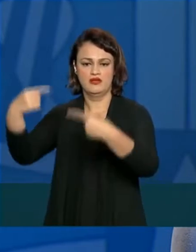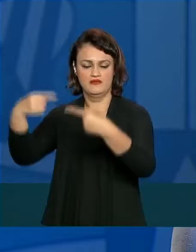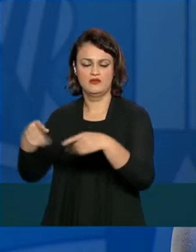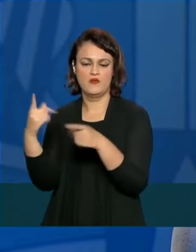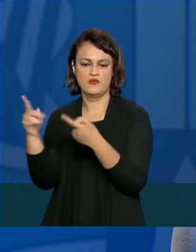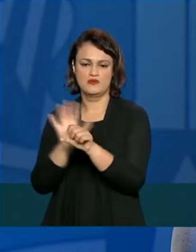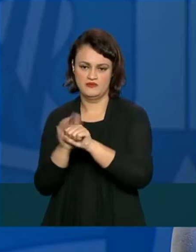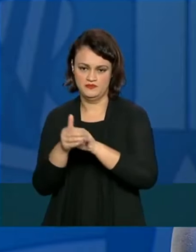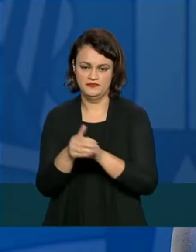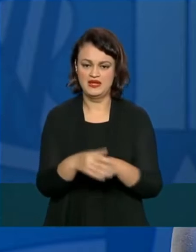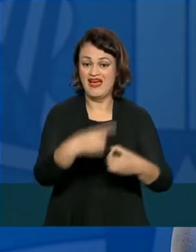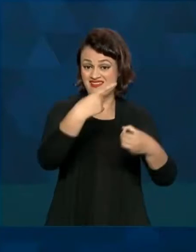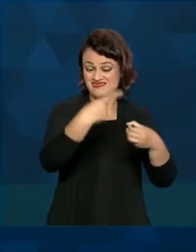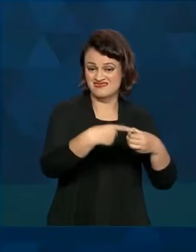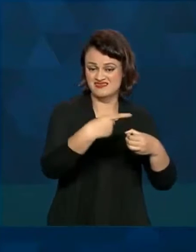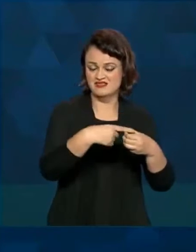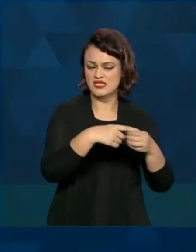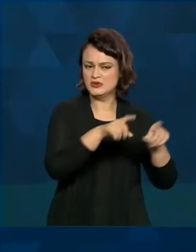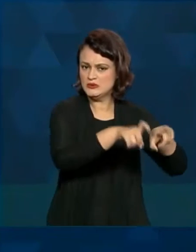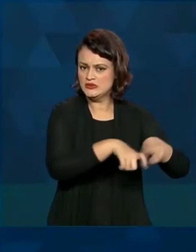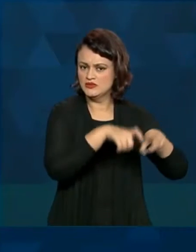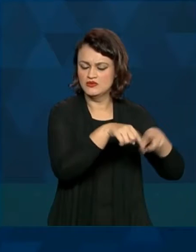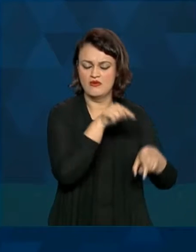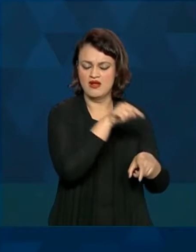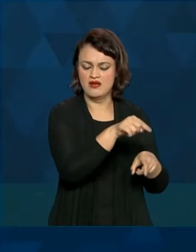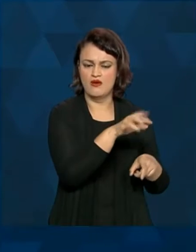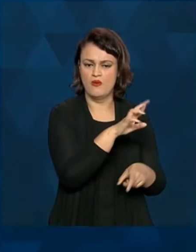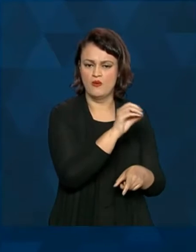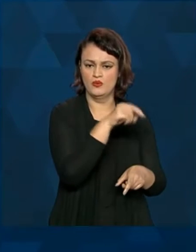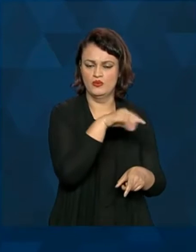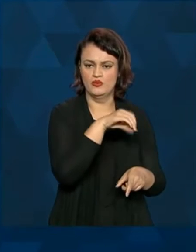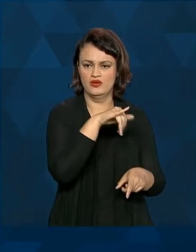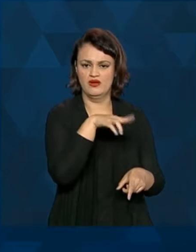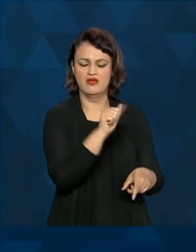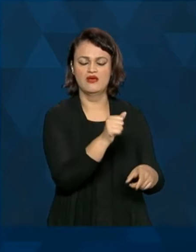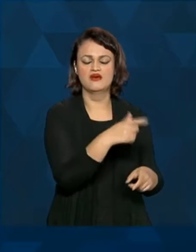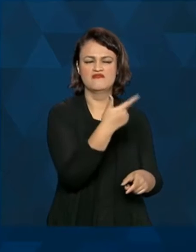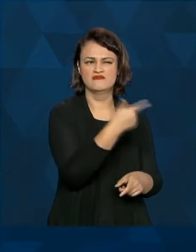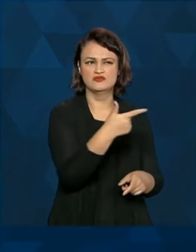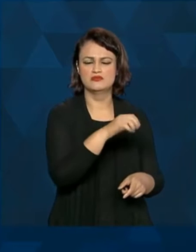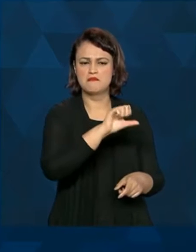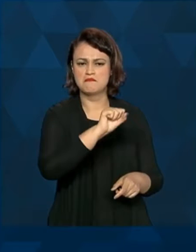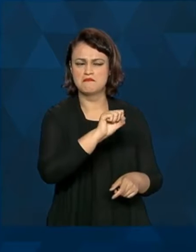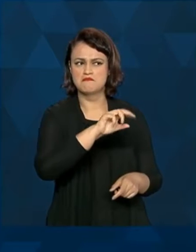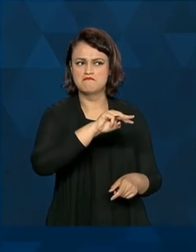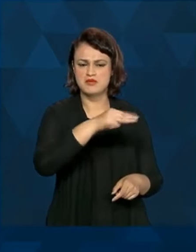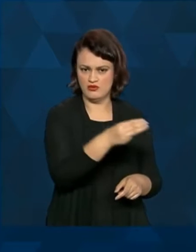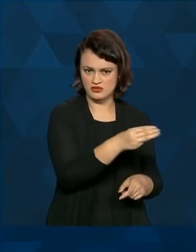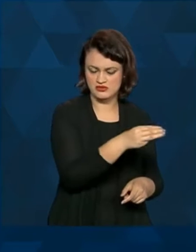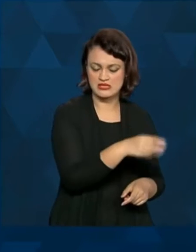Os municípios do interior de Rondônia receberam 172,8 milhões de rotina